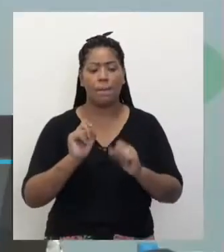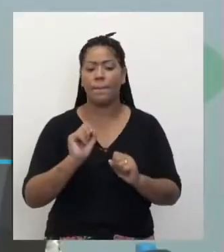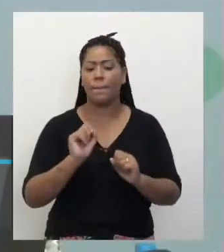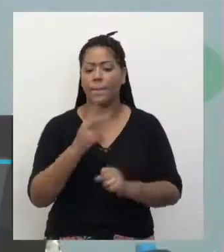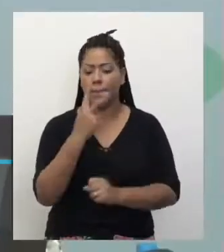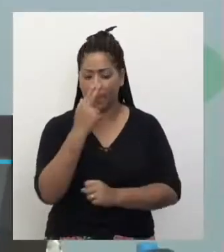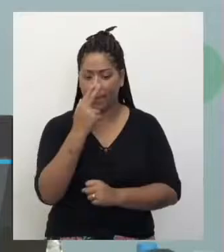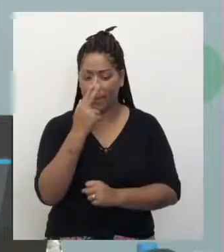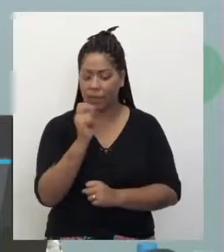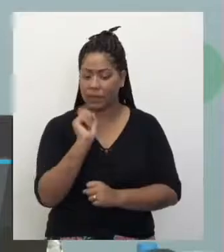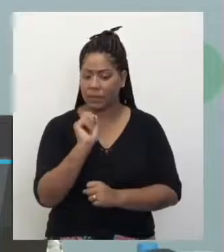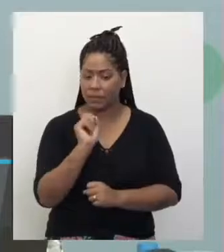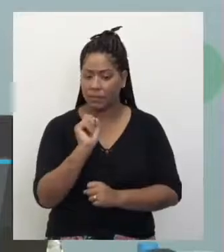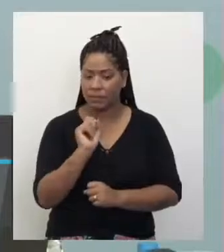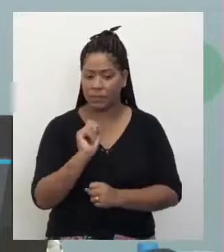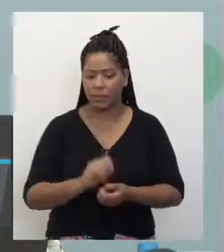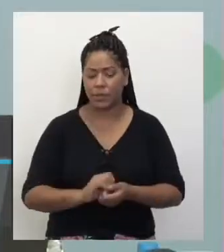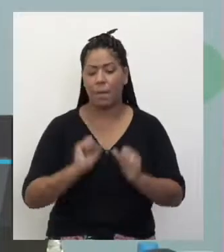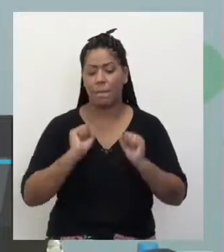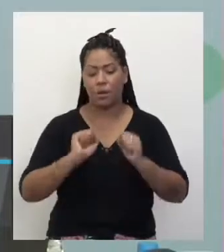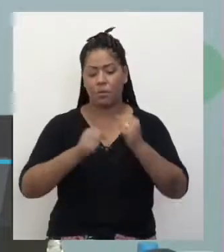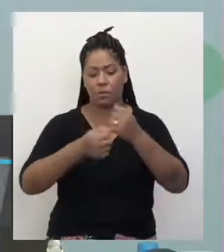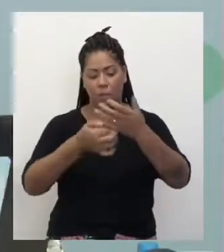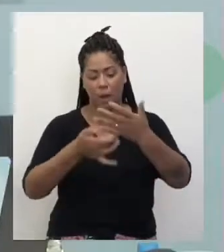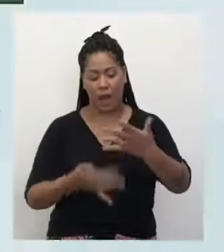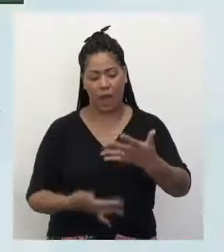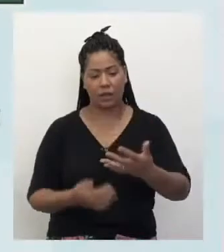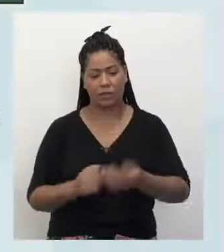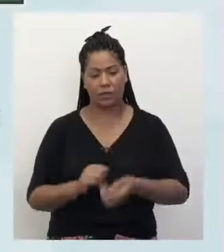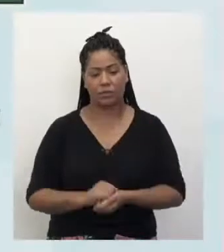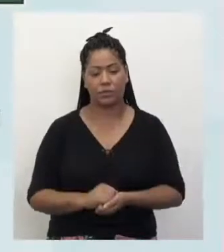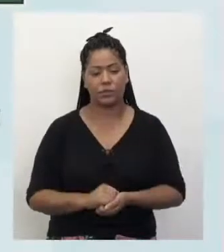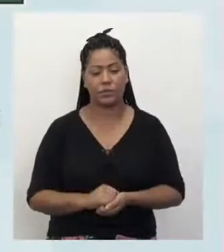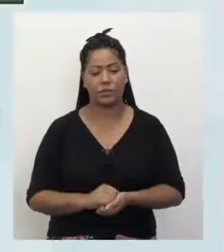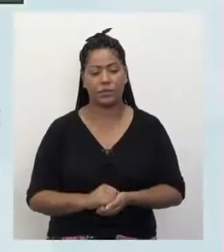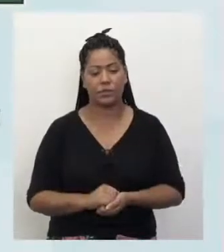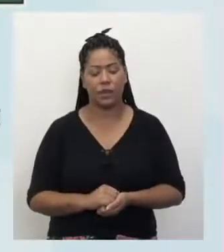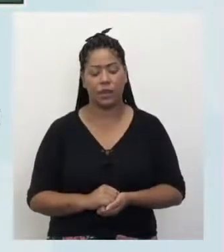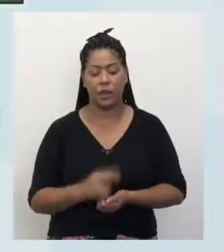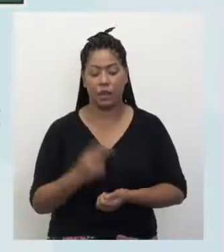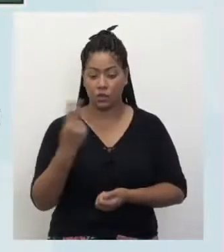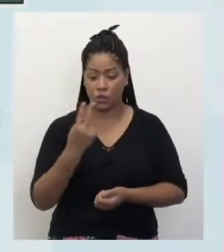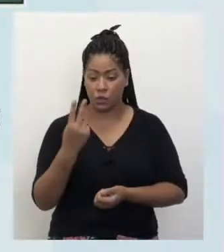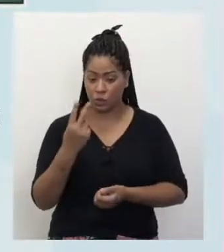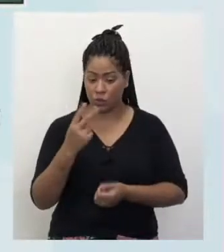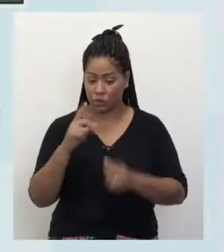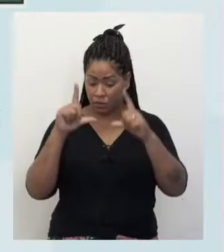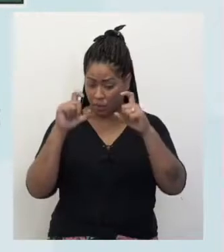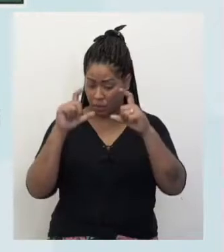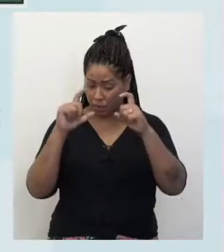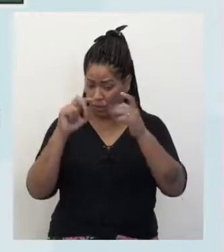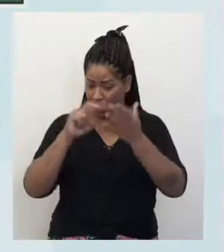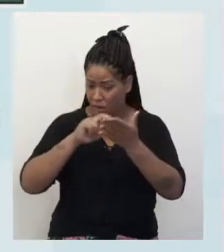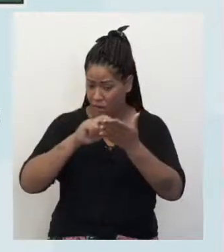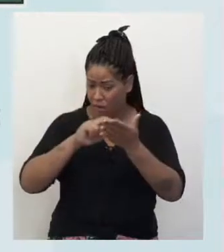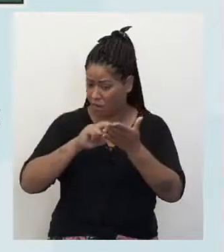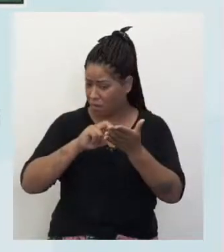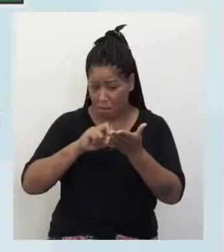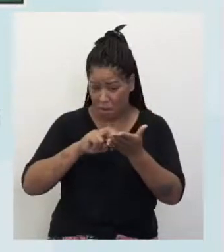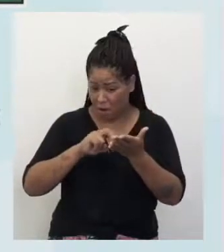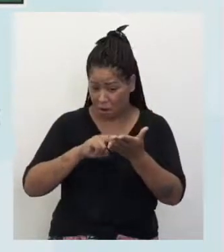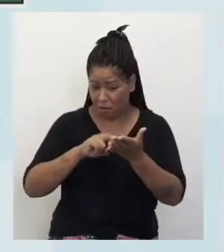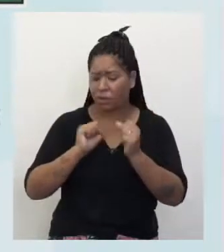comentado, coloquem aí no chat, tá? No segundo, observe que nós temos somente a linguagem não verbal. Então, a gente pode